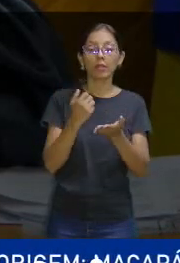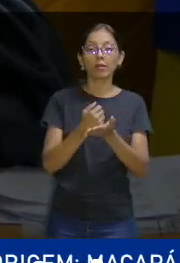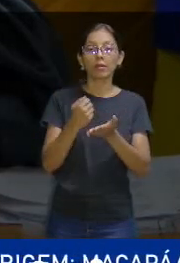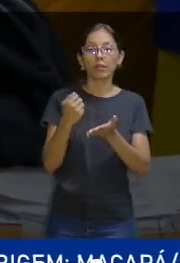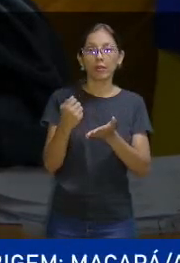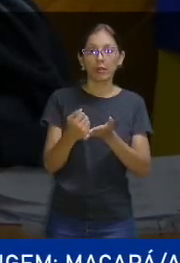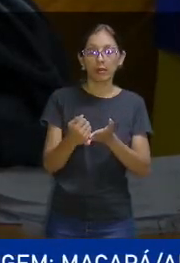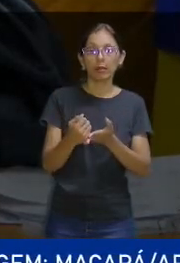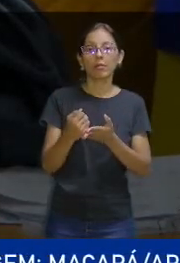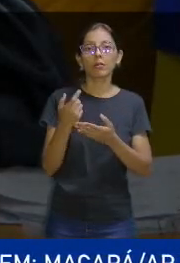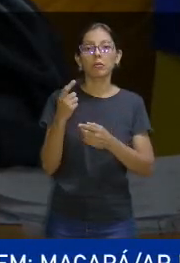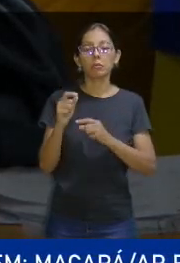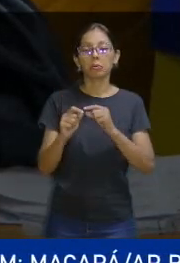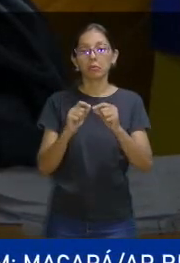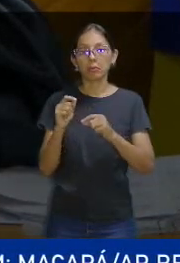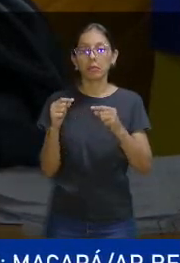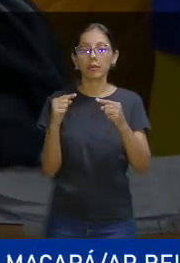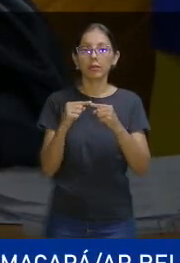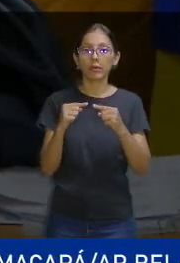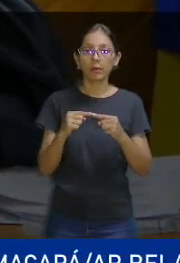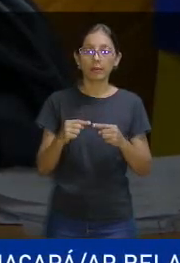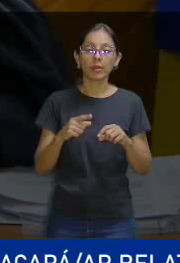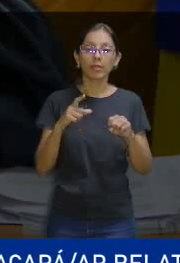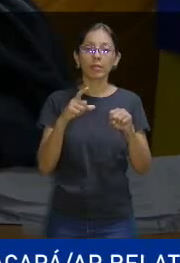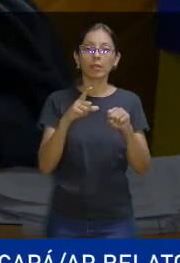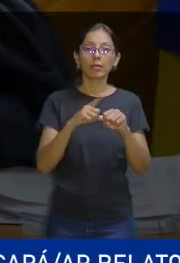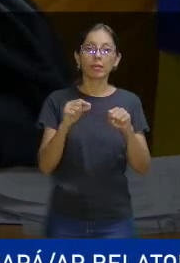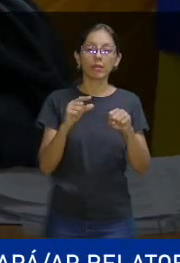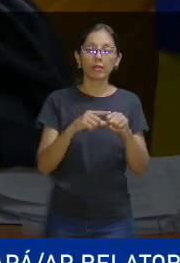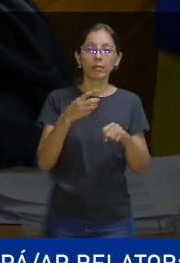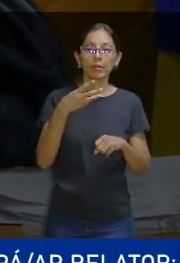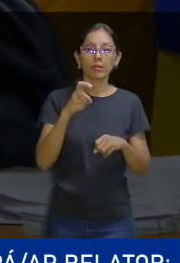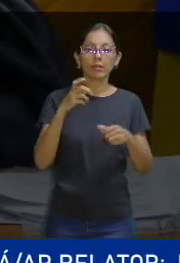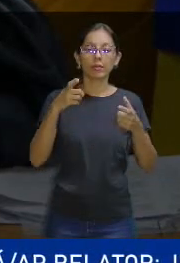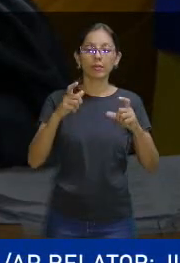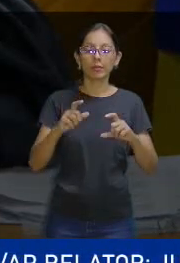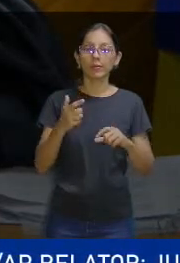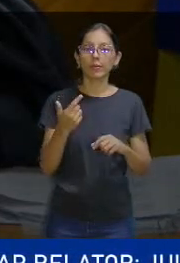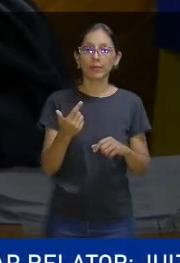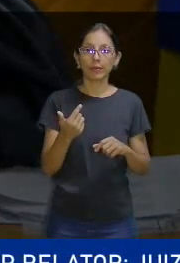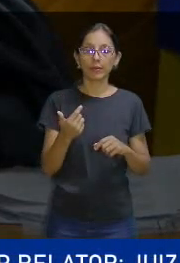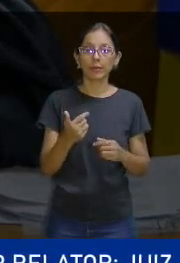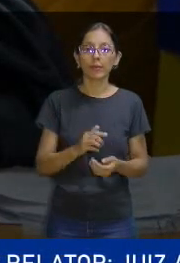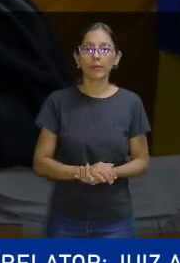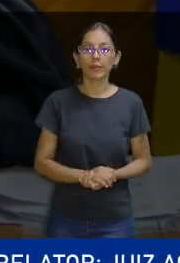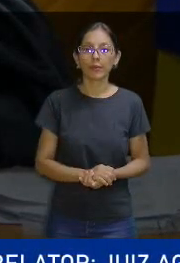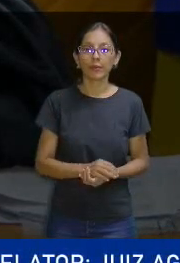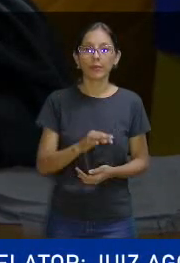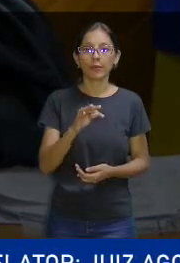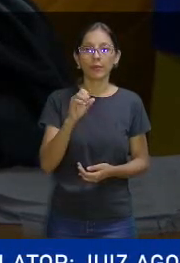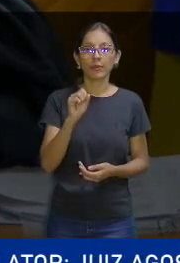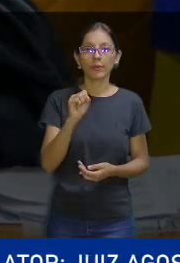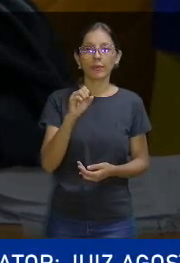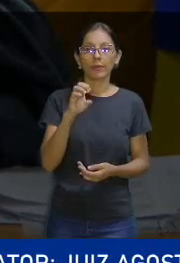recorrido atende ao disposto no artigo 35, parágrafo 12, da Resolução TSE